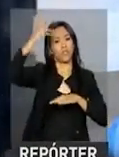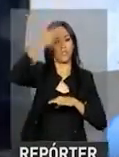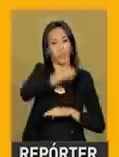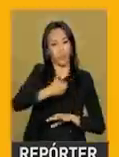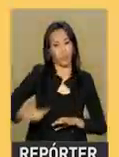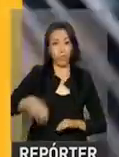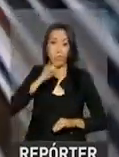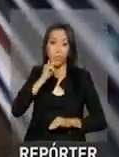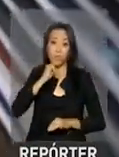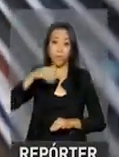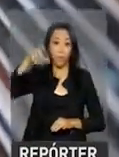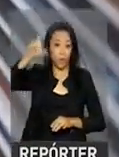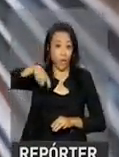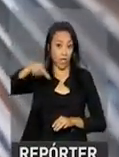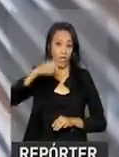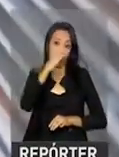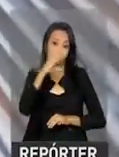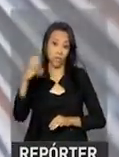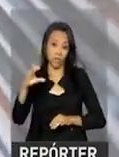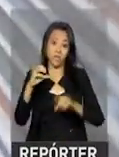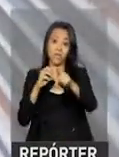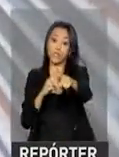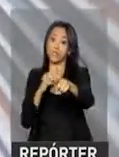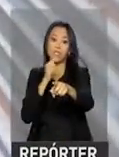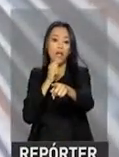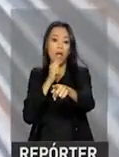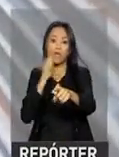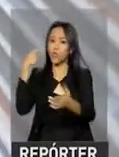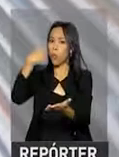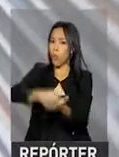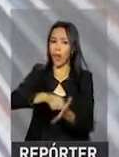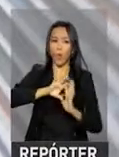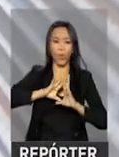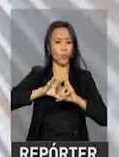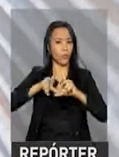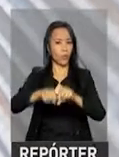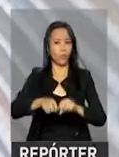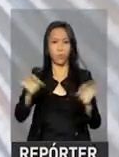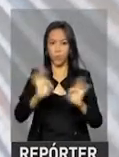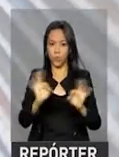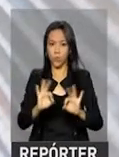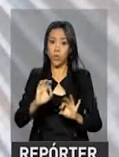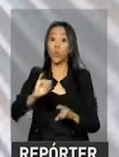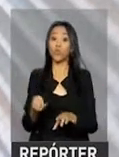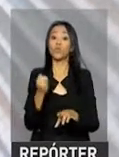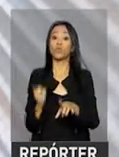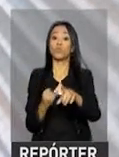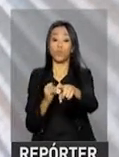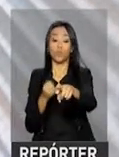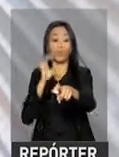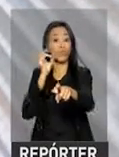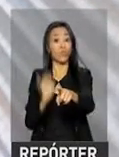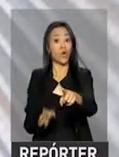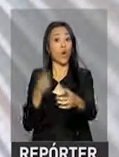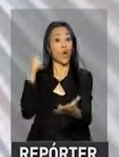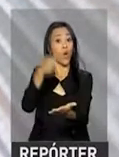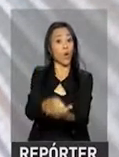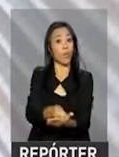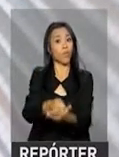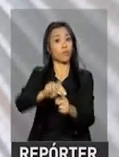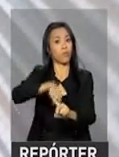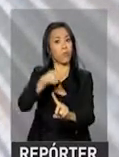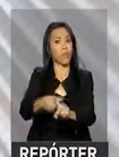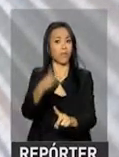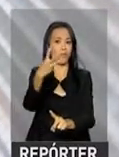crédito se o consumidor não quitar o valor total da fatura no mês os juros só podem ser cobrados por mais